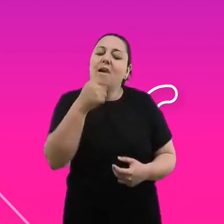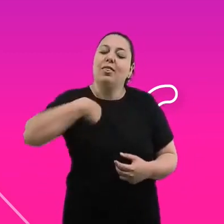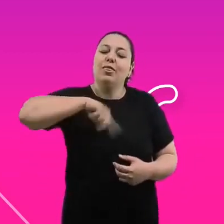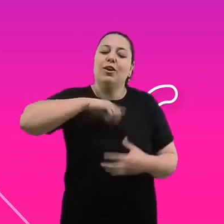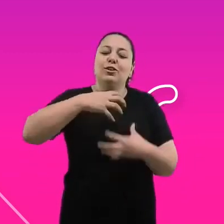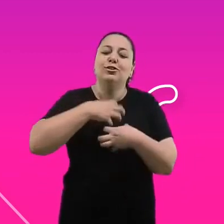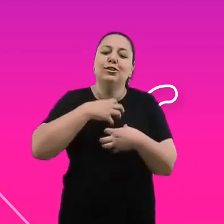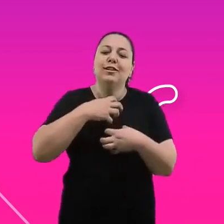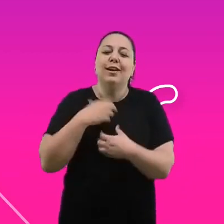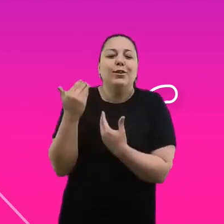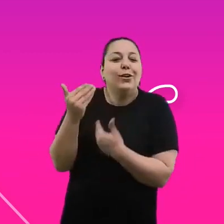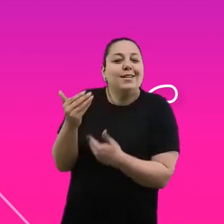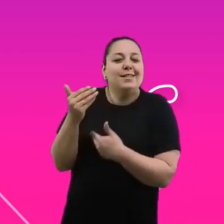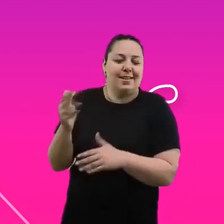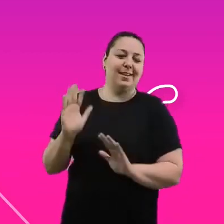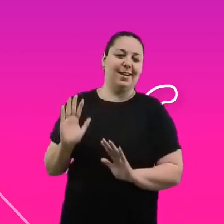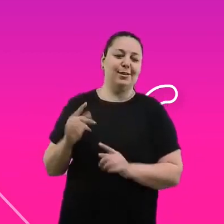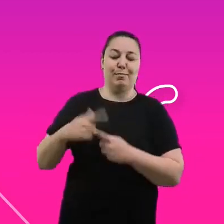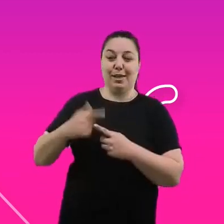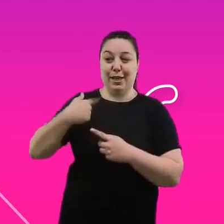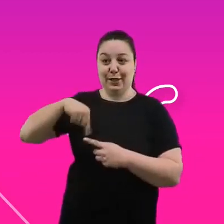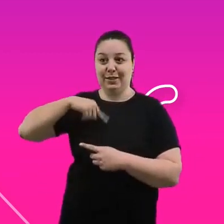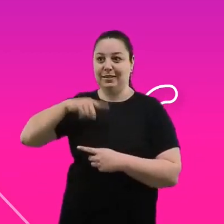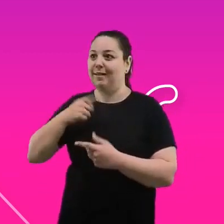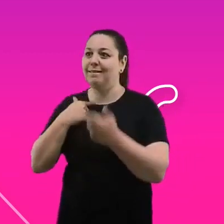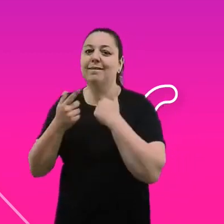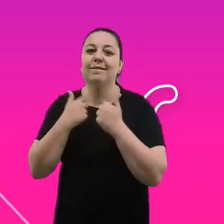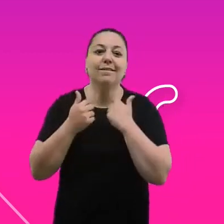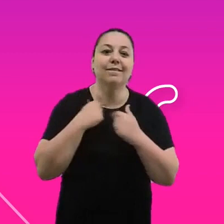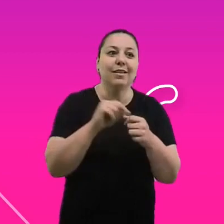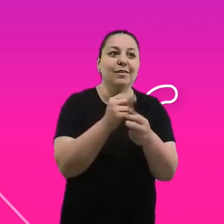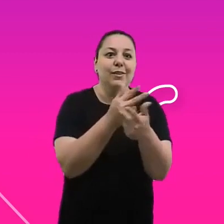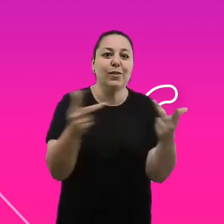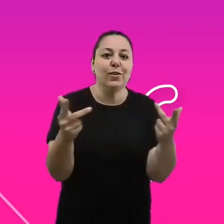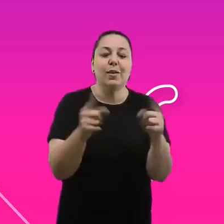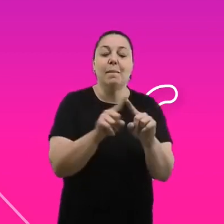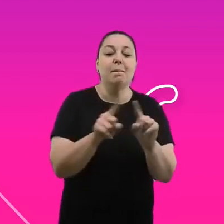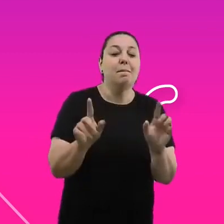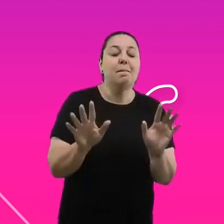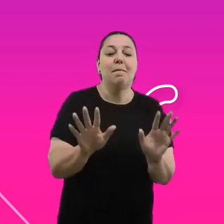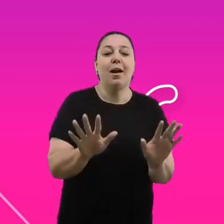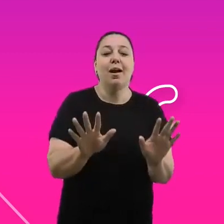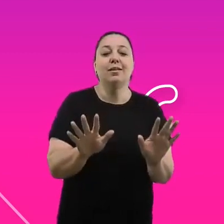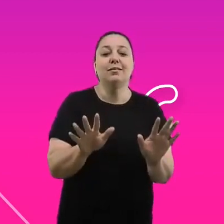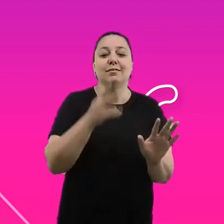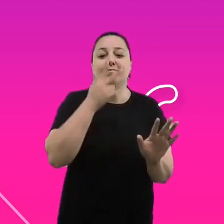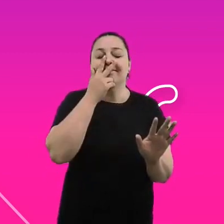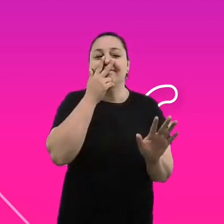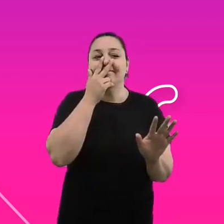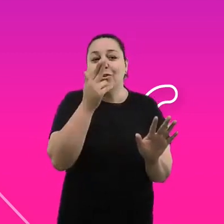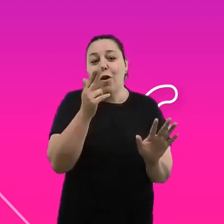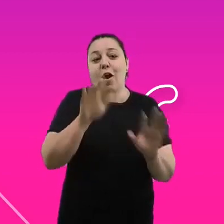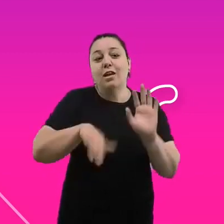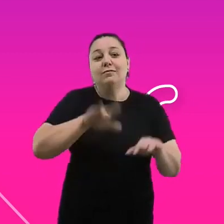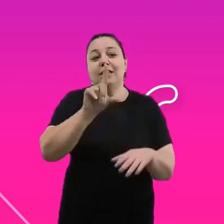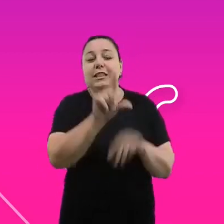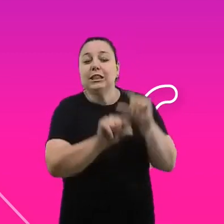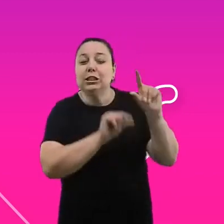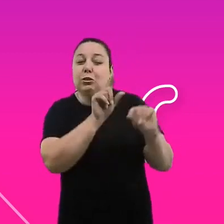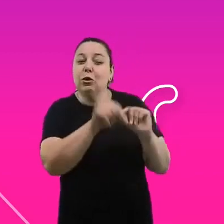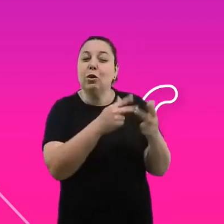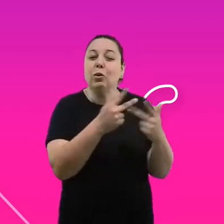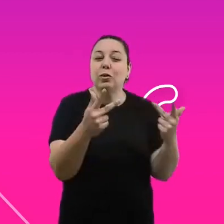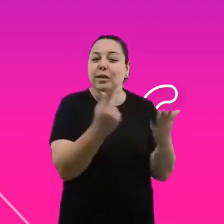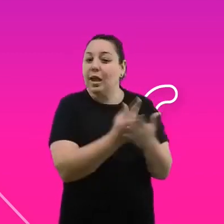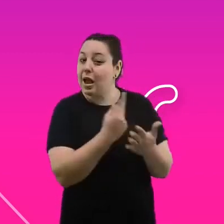uma vontade, um entusiasmo de fazer coisas que às vezes a gente acaba fazendo algumas coisas que talvez não sejam as melhores, mas a gente está no processo de aprendizado.